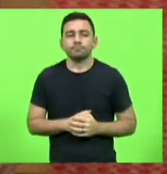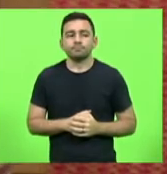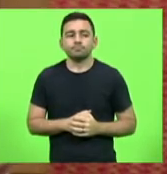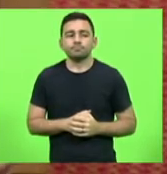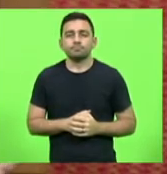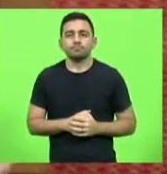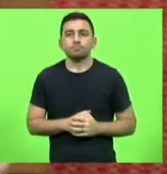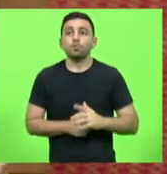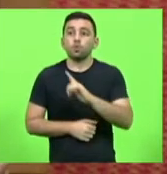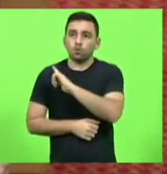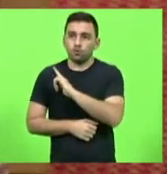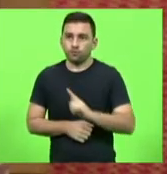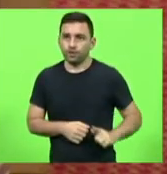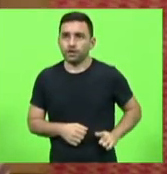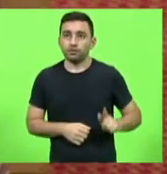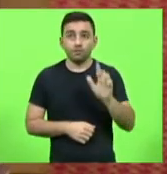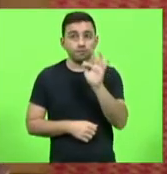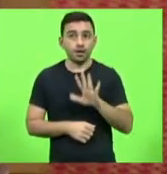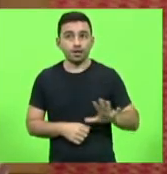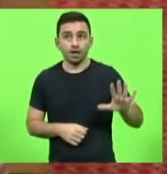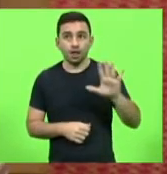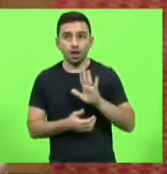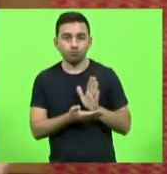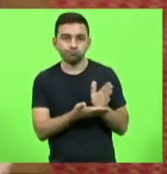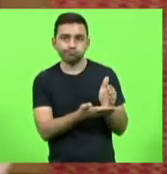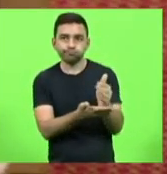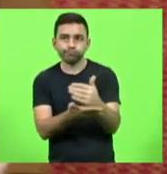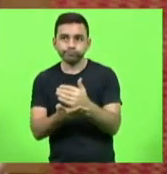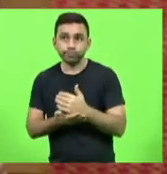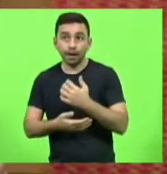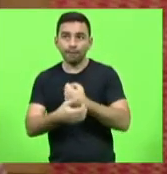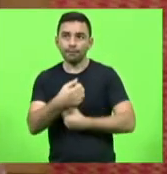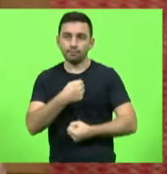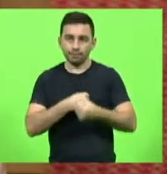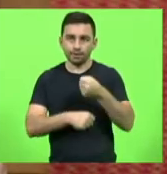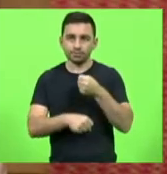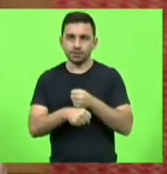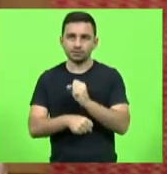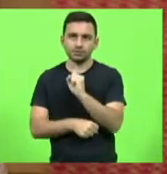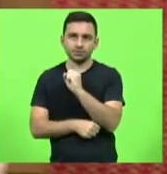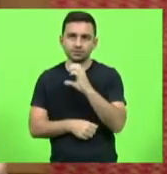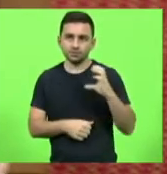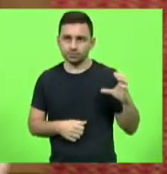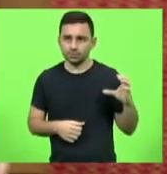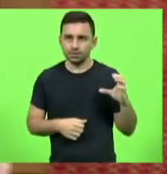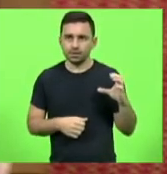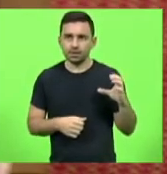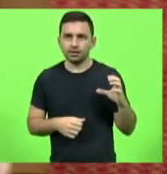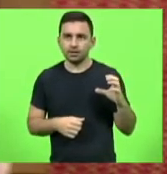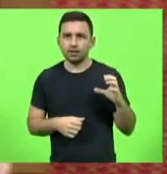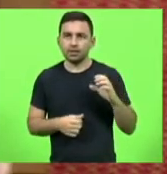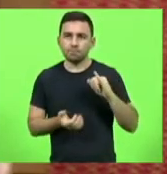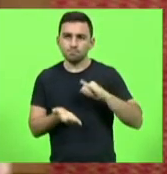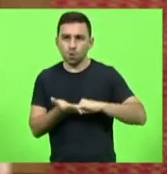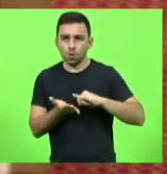O governo federal arrecadou, ano passado, em Santa Catarina, de impostos federais,